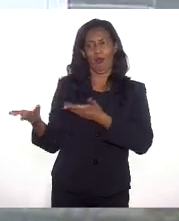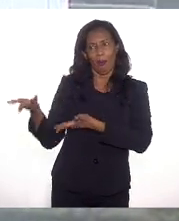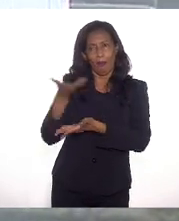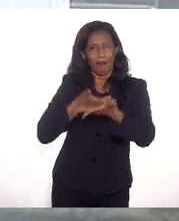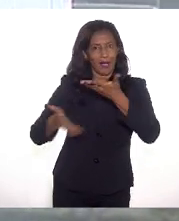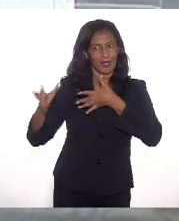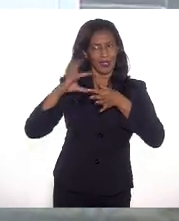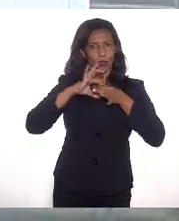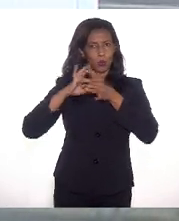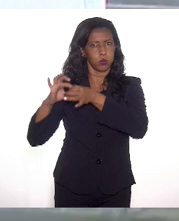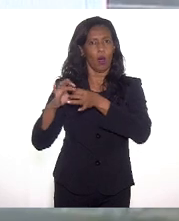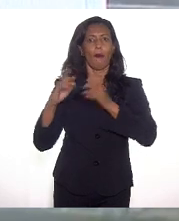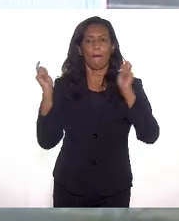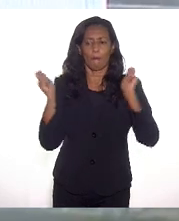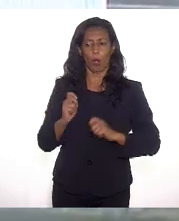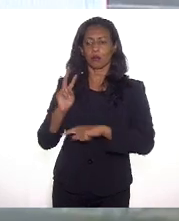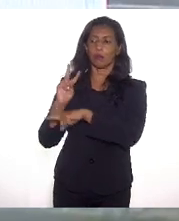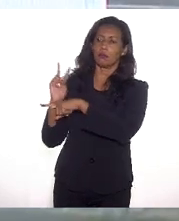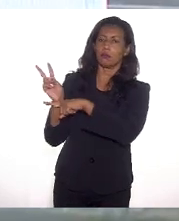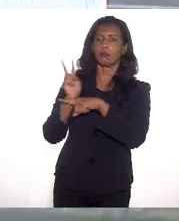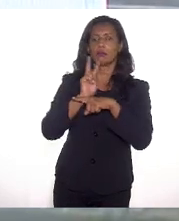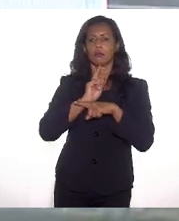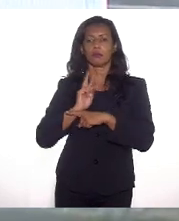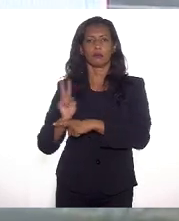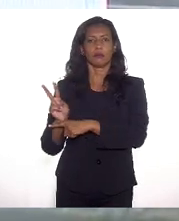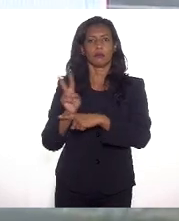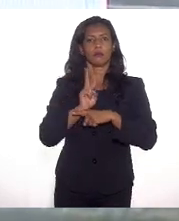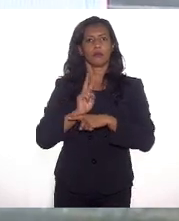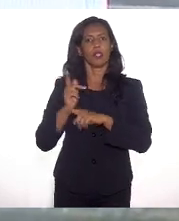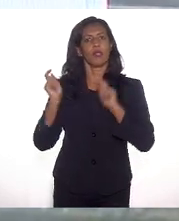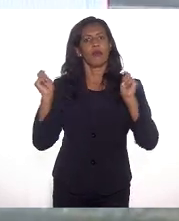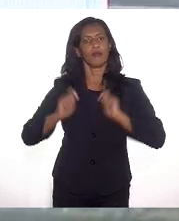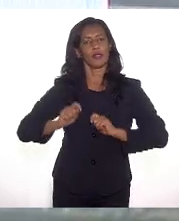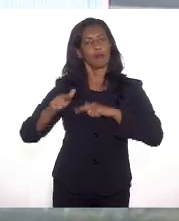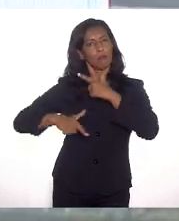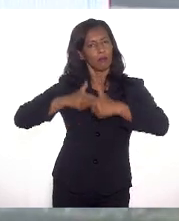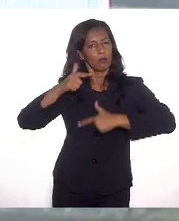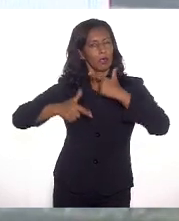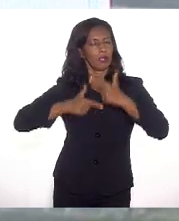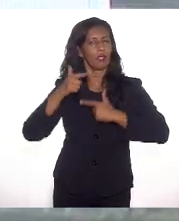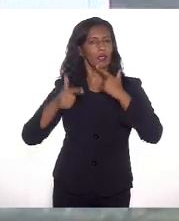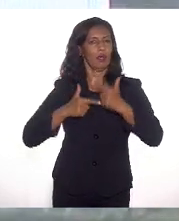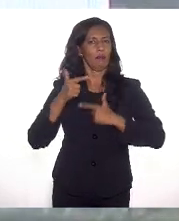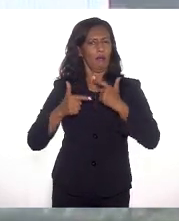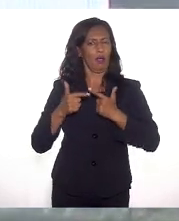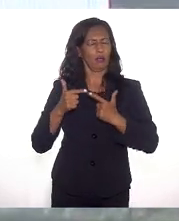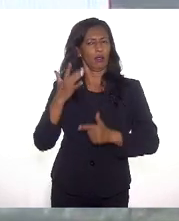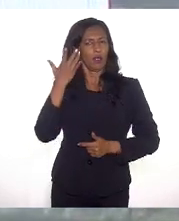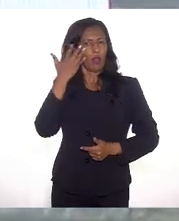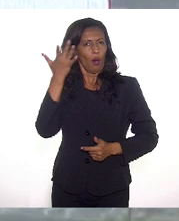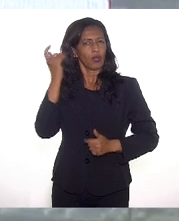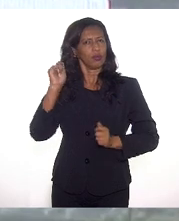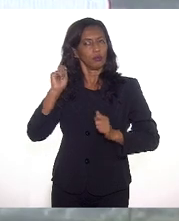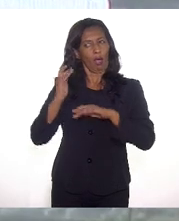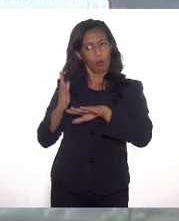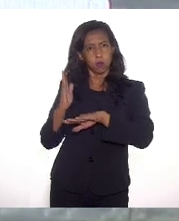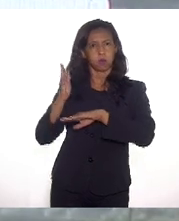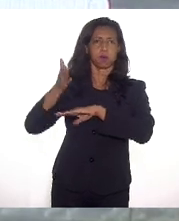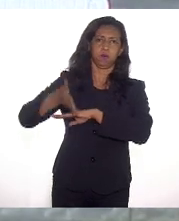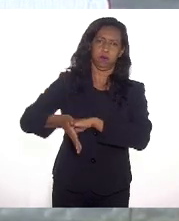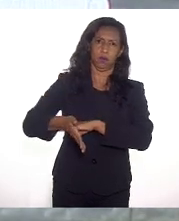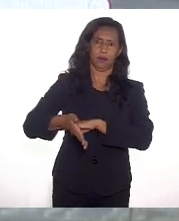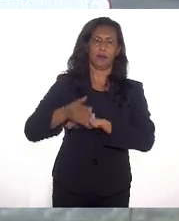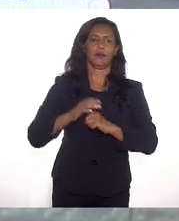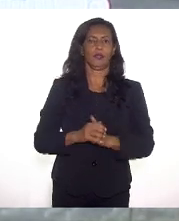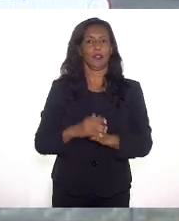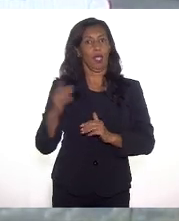projeto, possa fiscalizar, possa fazer o trabalho dela de fiscalização. Eu acho que isso é um avanço. É um